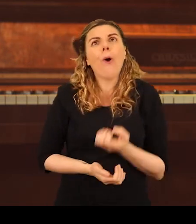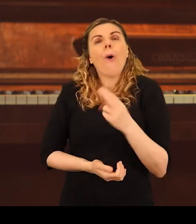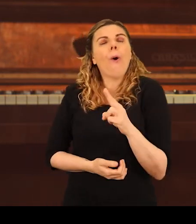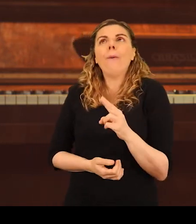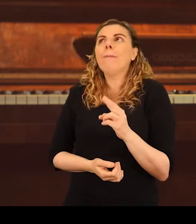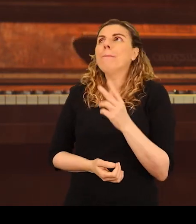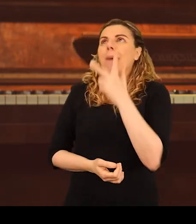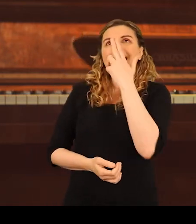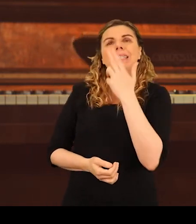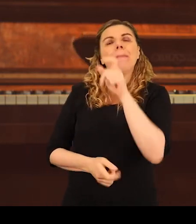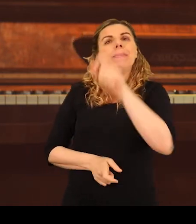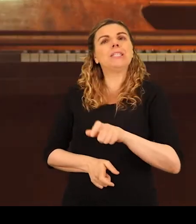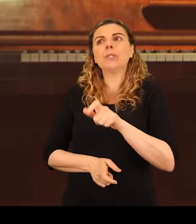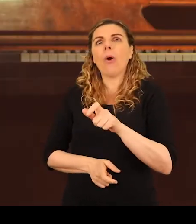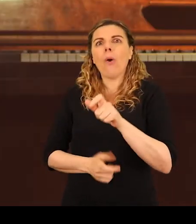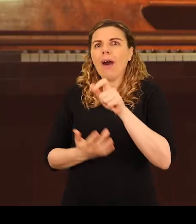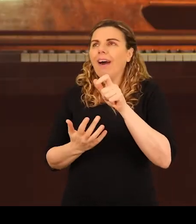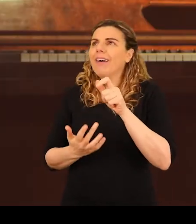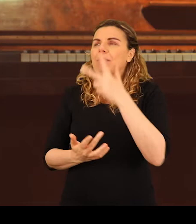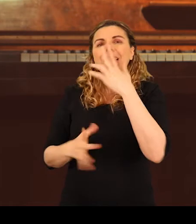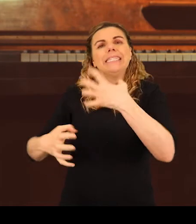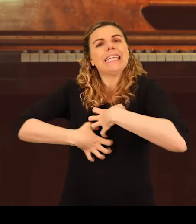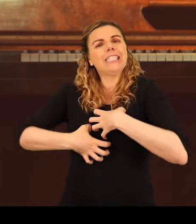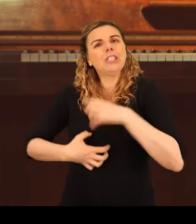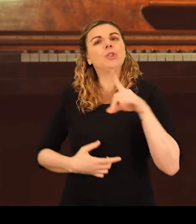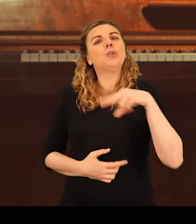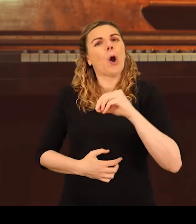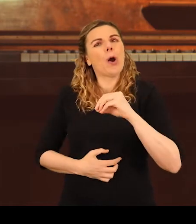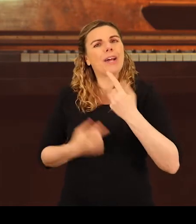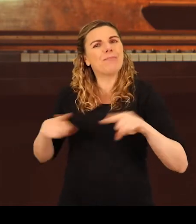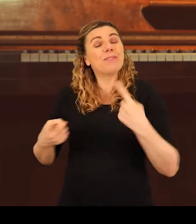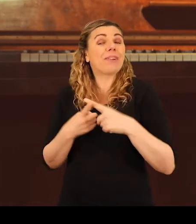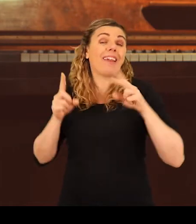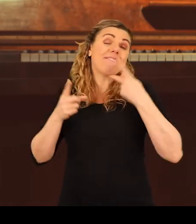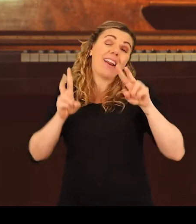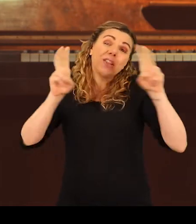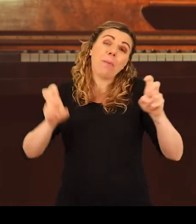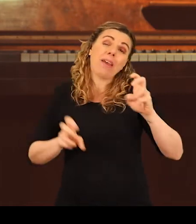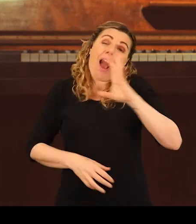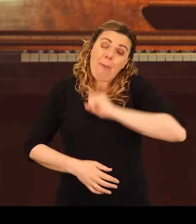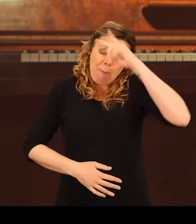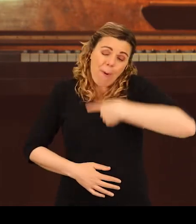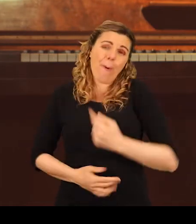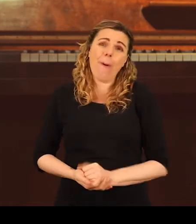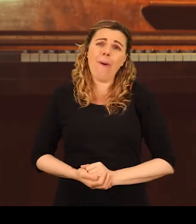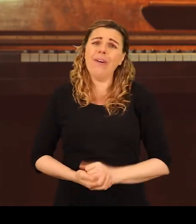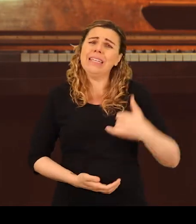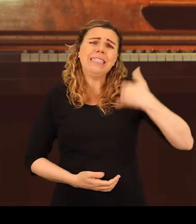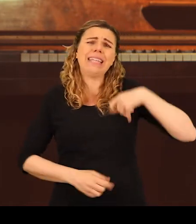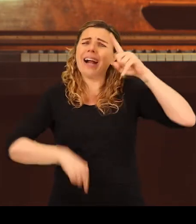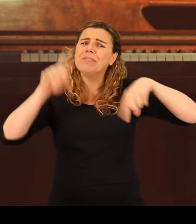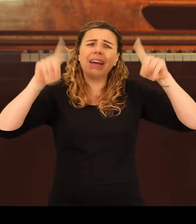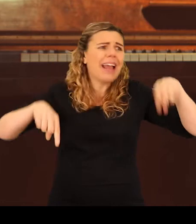as pessoas virarem donas da música. Já que nesse lugar do amor próprio, todo mundo se identifica, né? E ela chega para as pessoas de todas